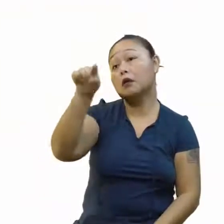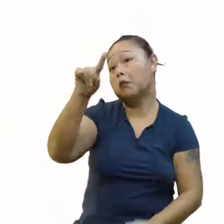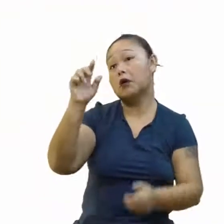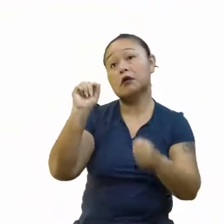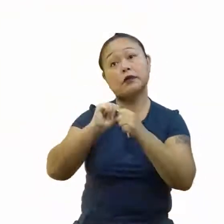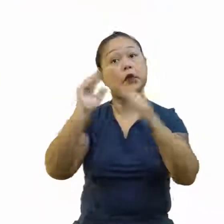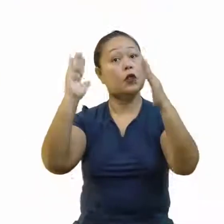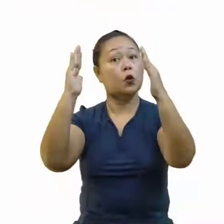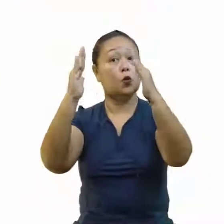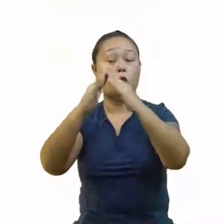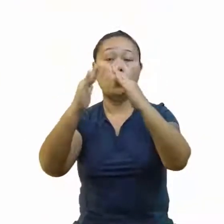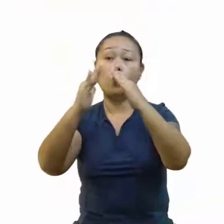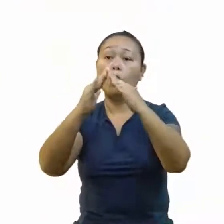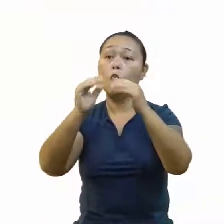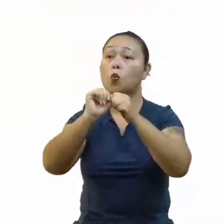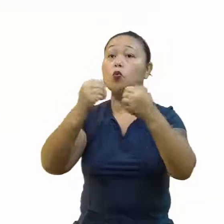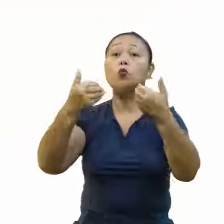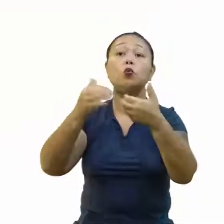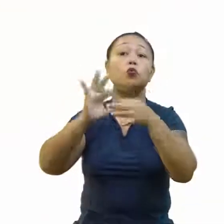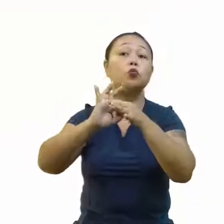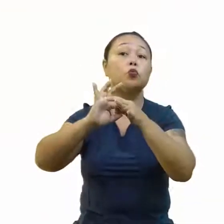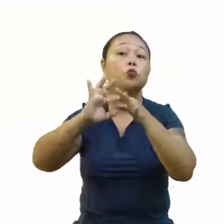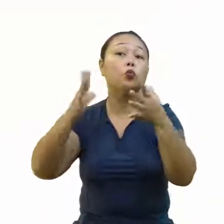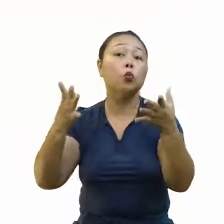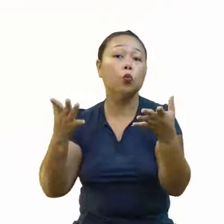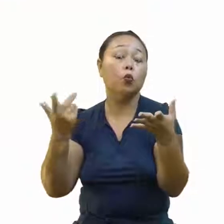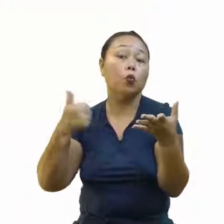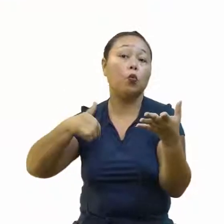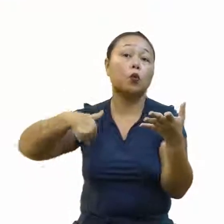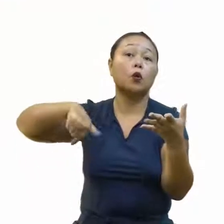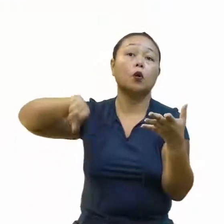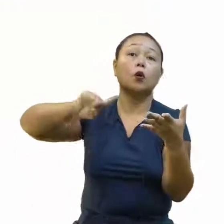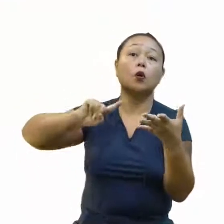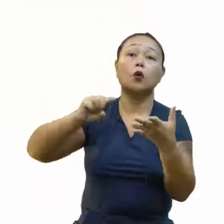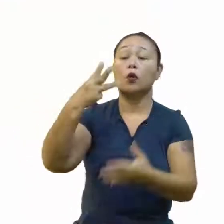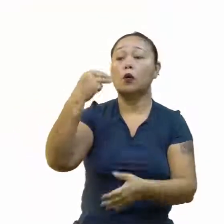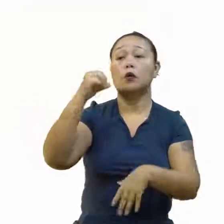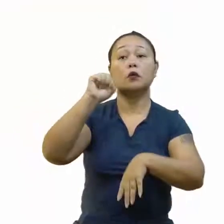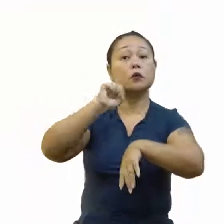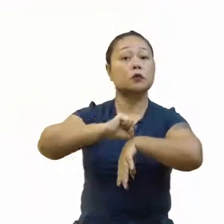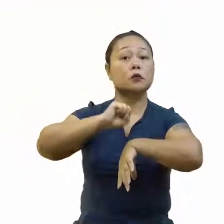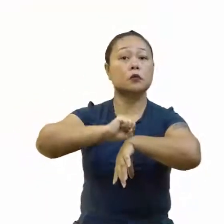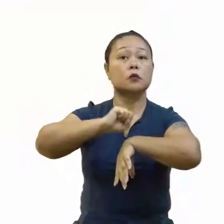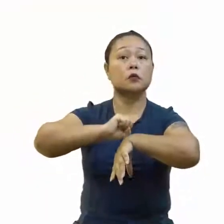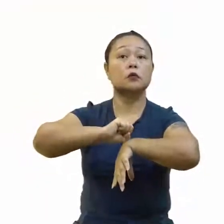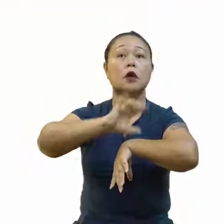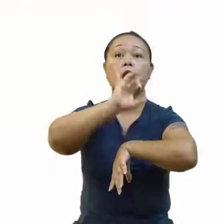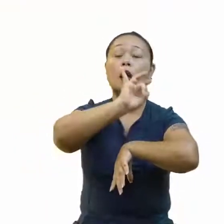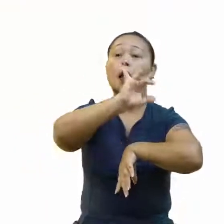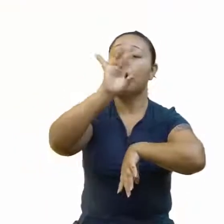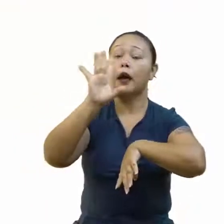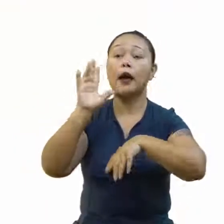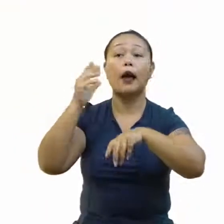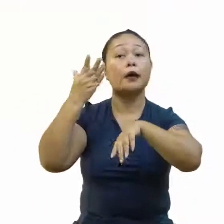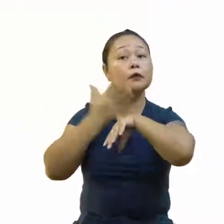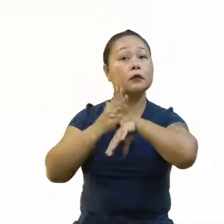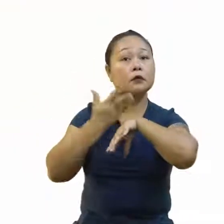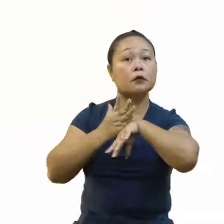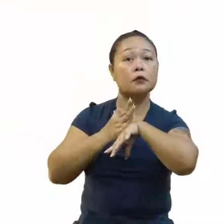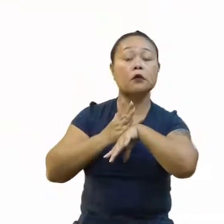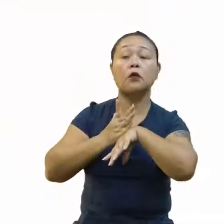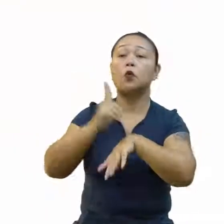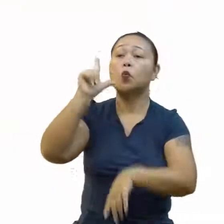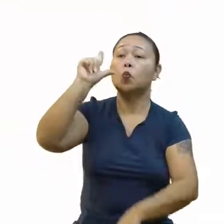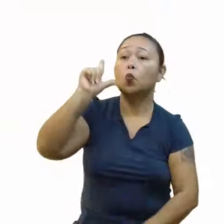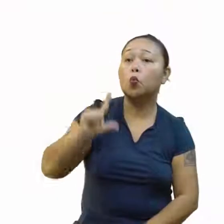casa, num local aberto, considerando aí 30 segundos para cada exercício. Se eu fizer menos